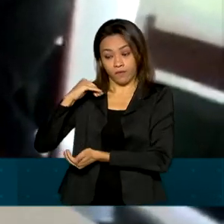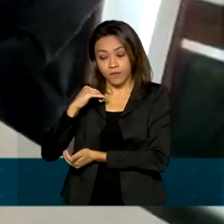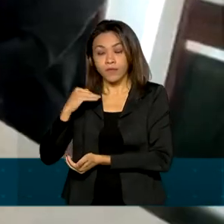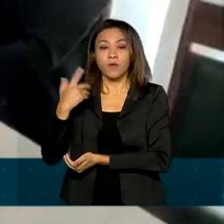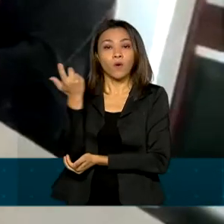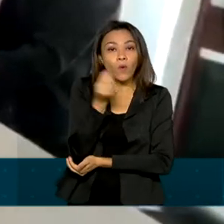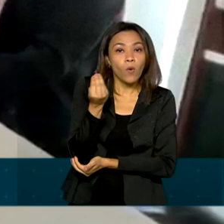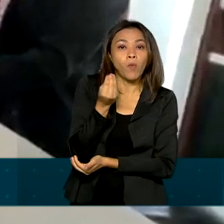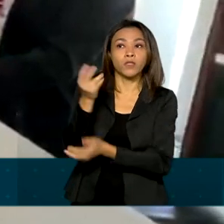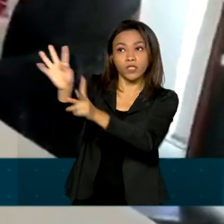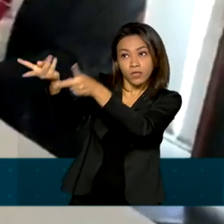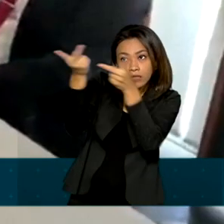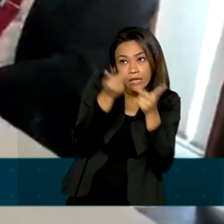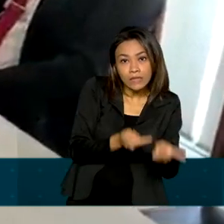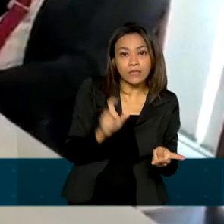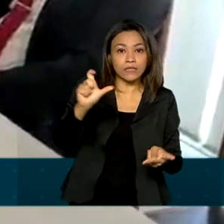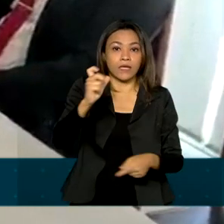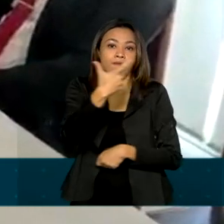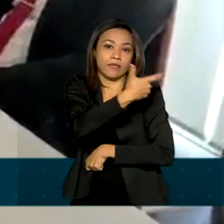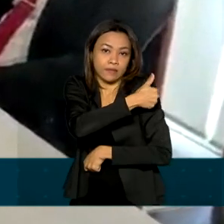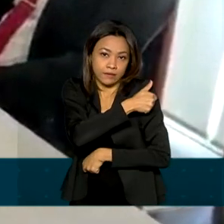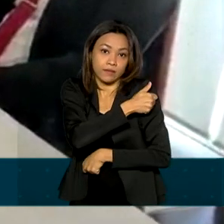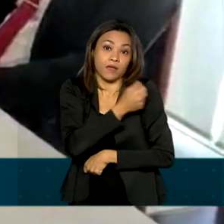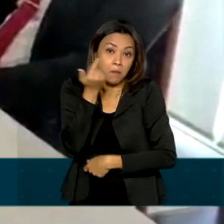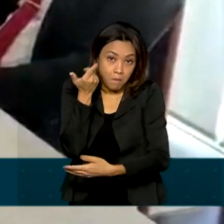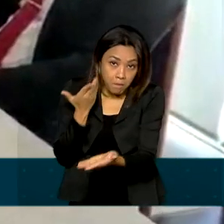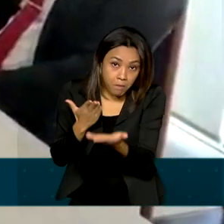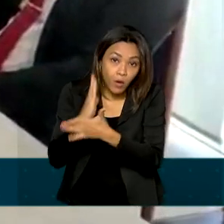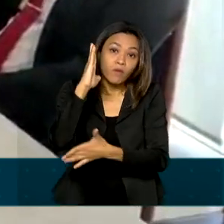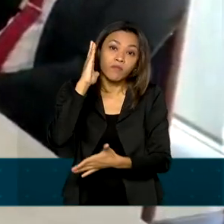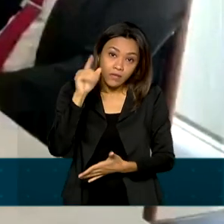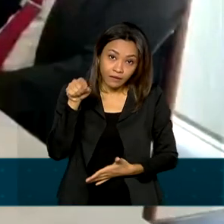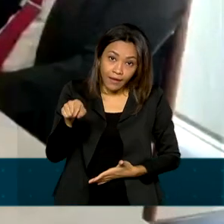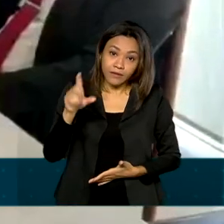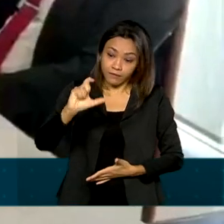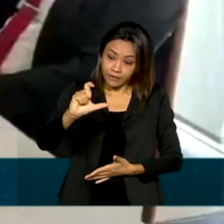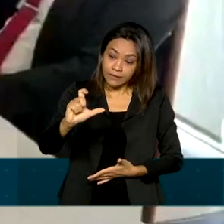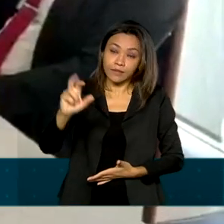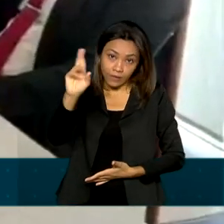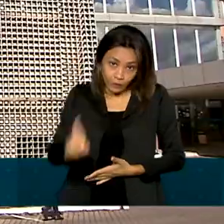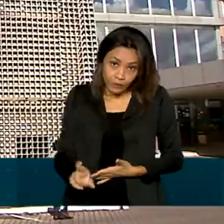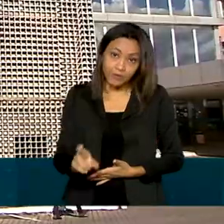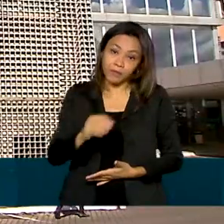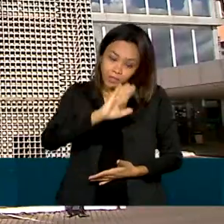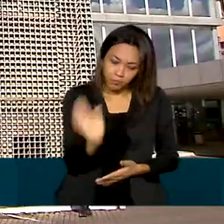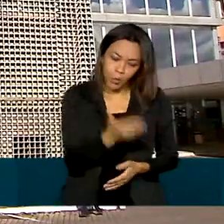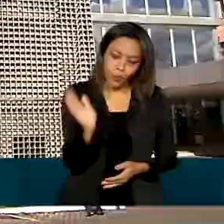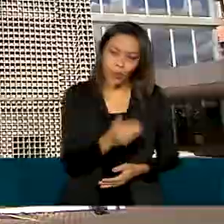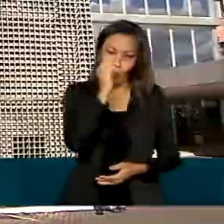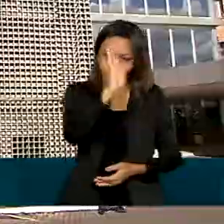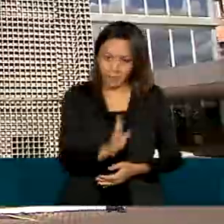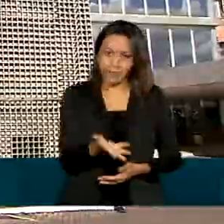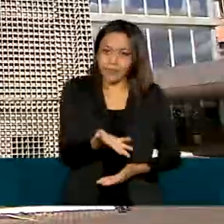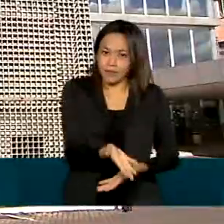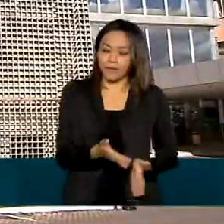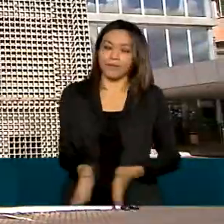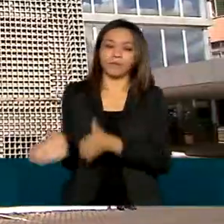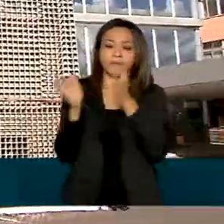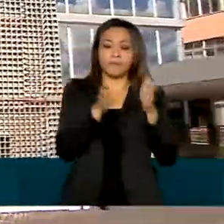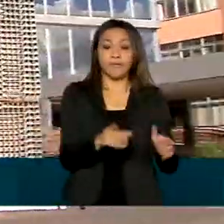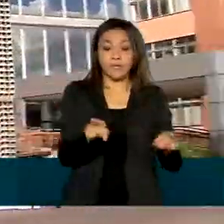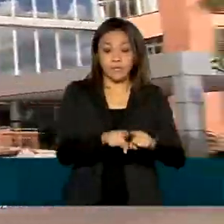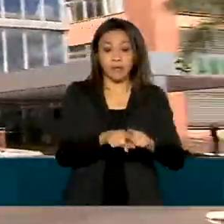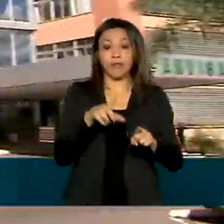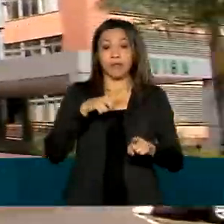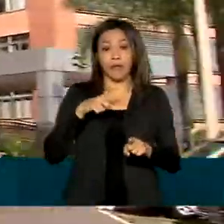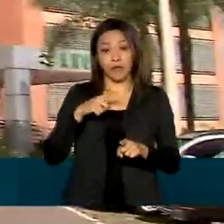essa vacina. Esperamos, inclusive, caso aprovada a vacina Sputnik, nós venhamos a produzi-la no Brasil. Está previsto o envio de uma missão